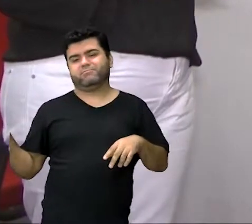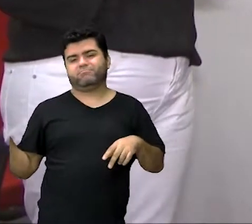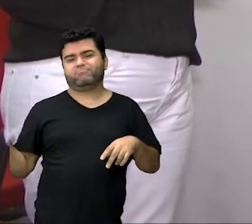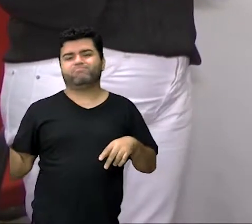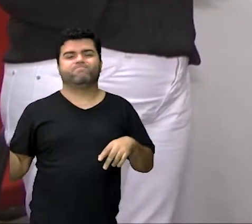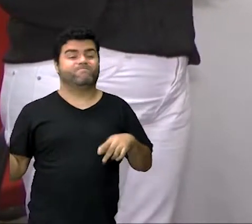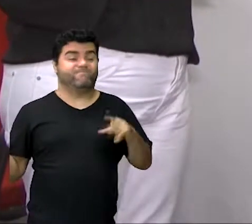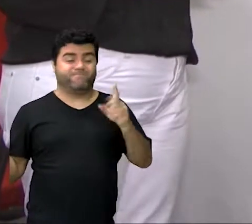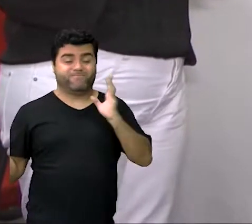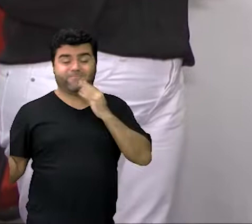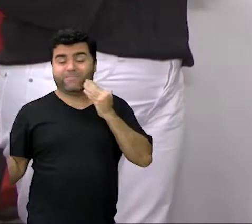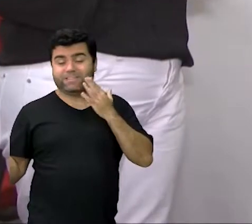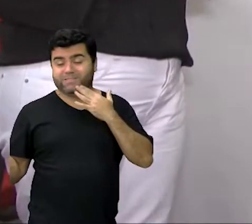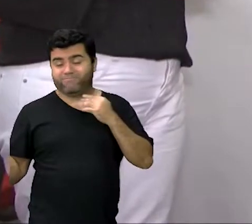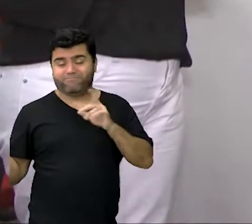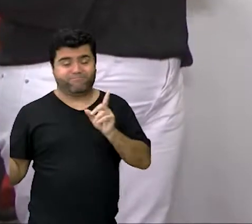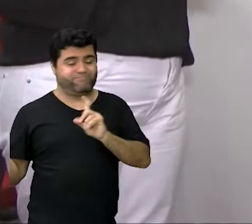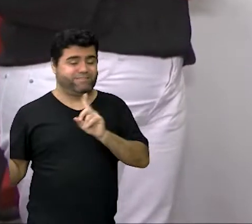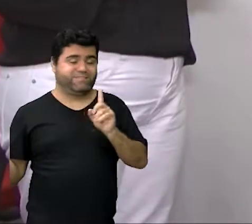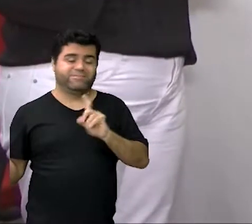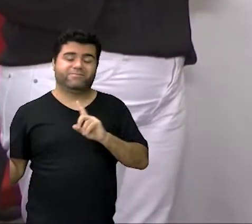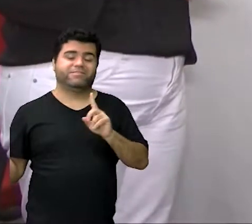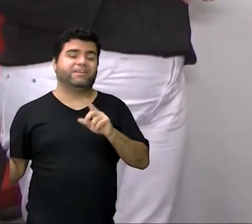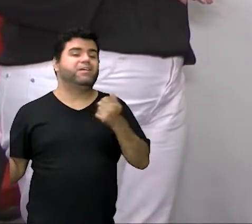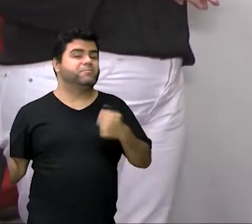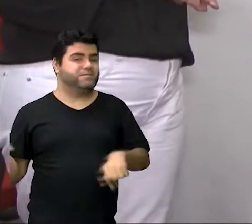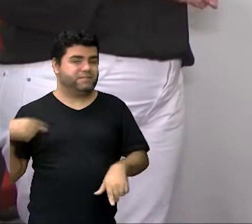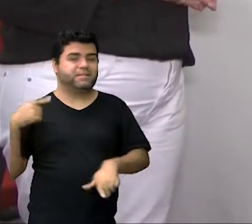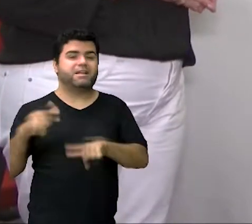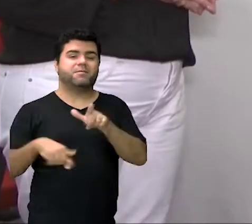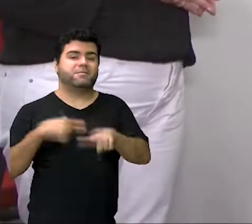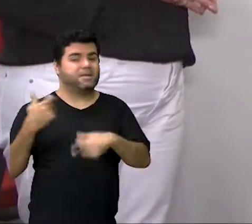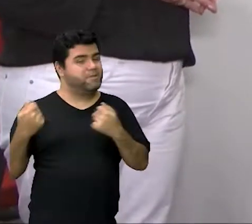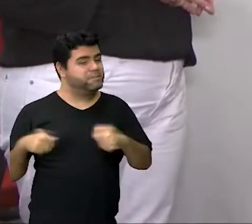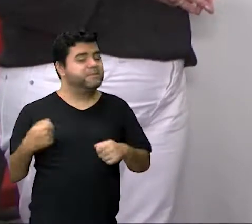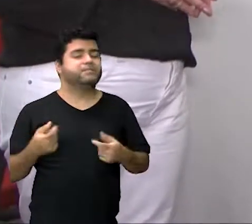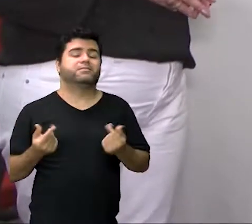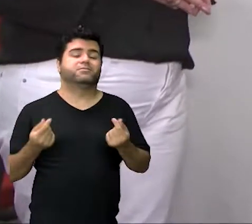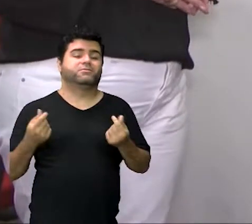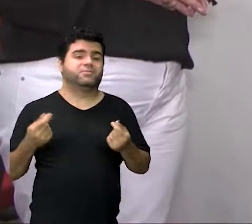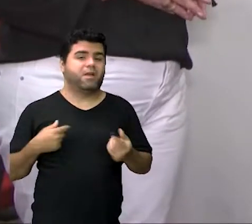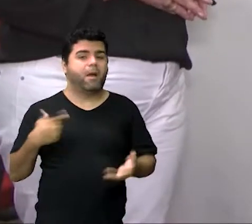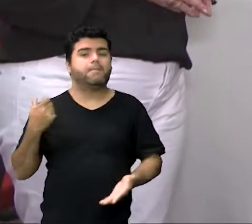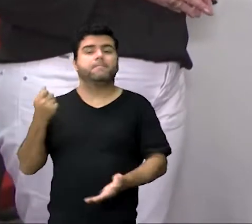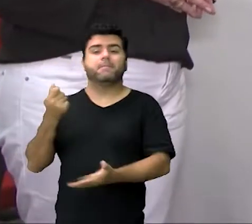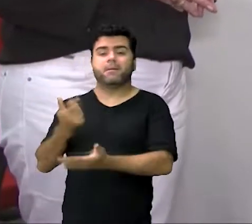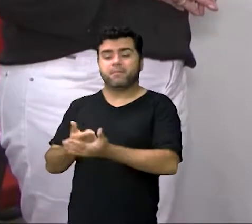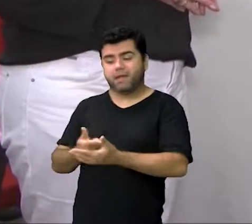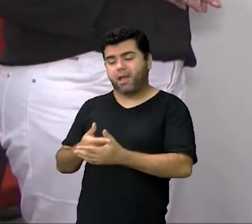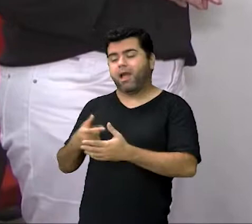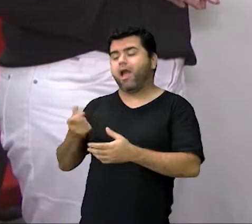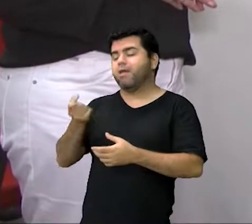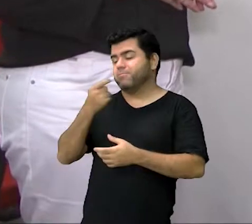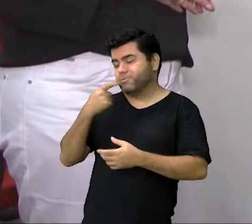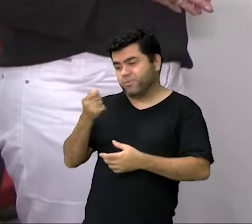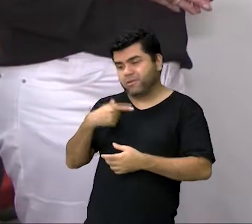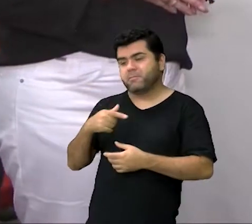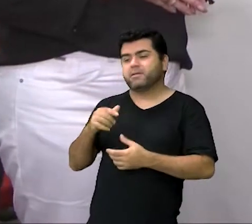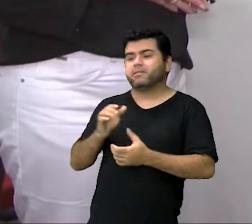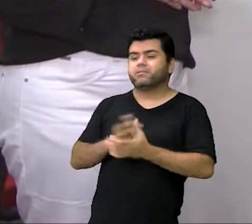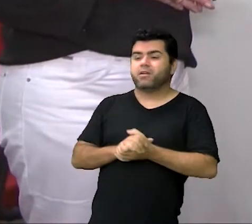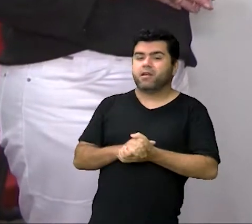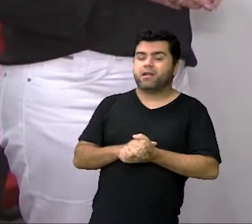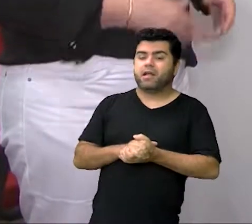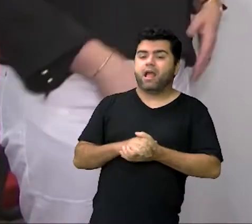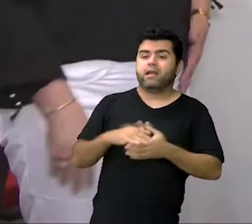fácil, porque a gente precisa trabalhar, a gente precisa de dinheiro para pagar os medicamentos, que